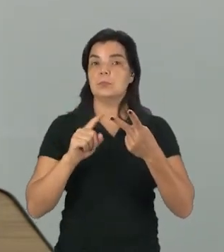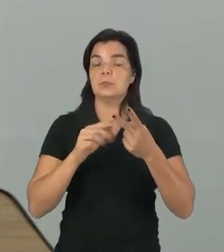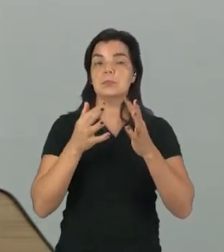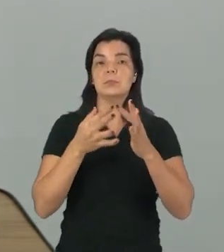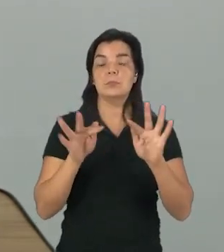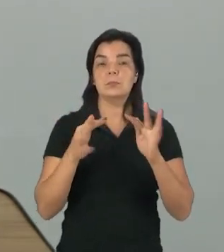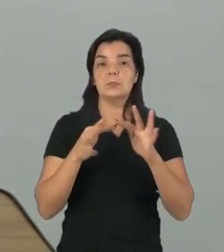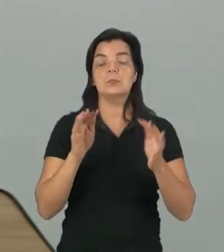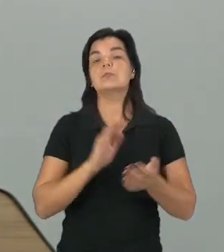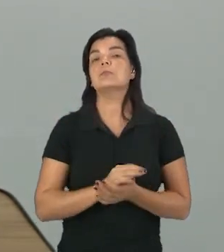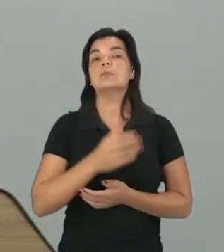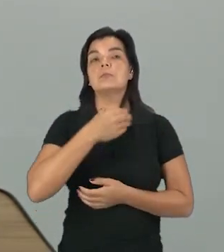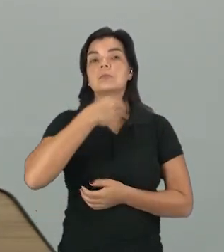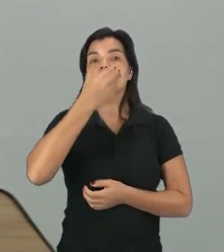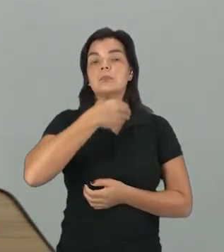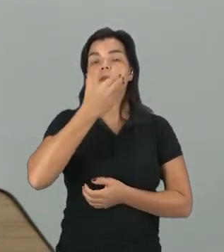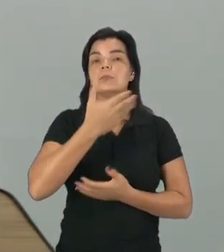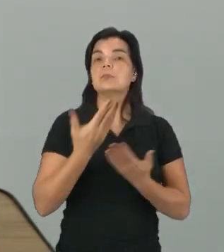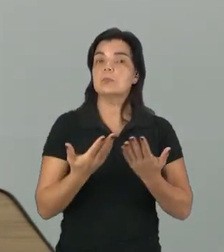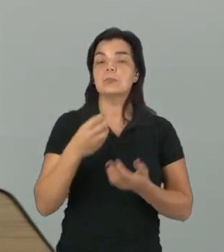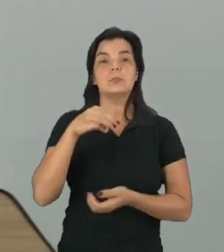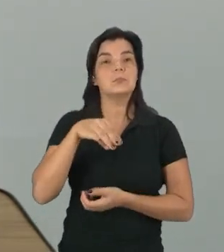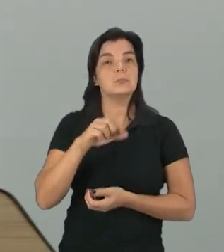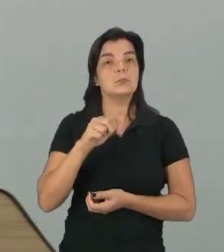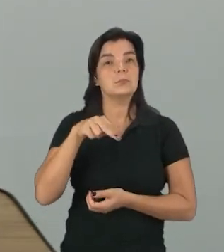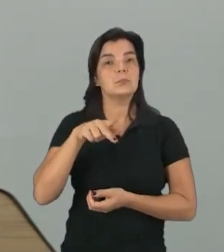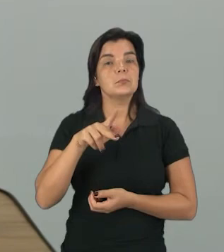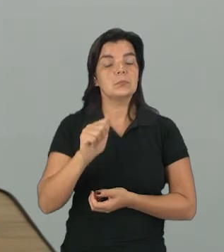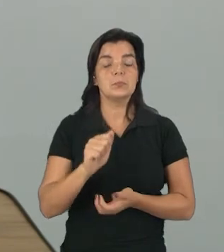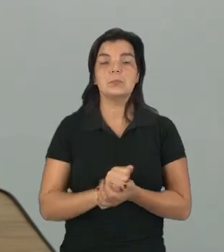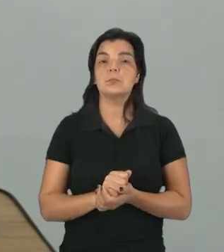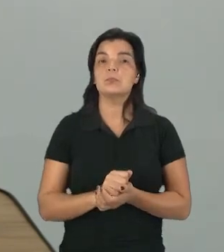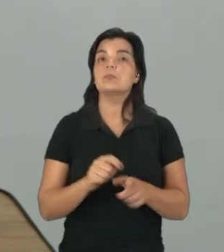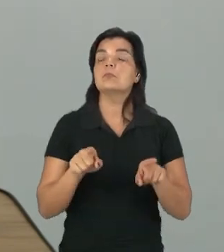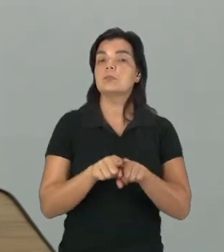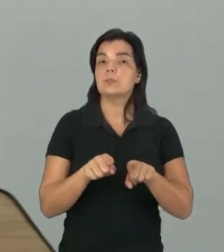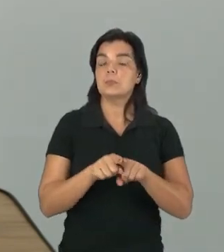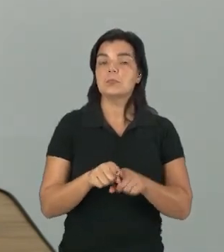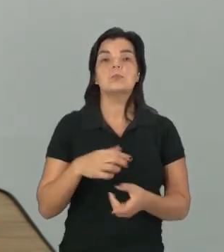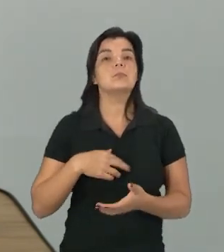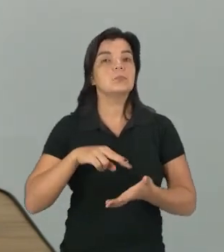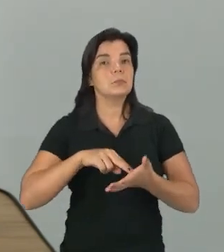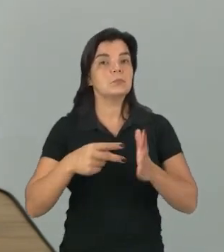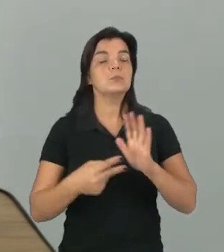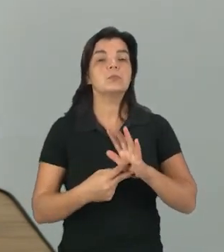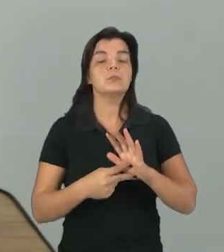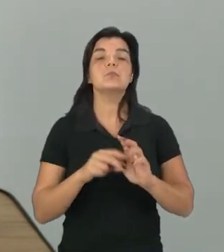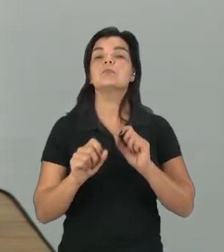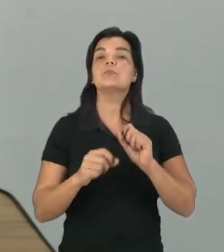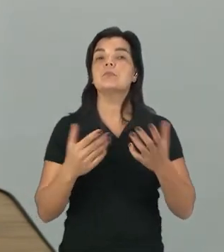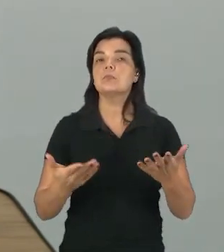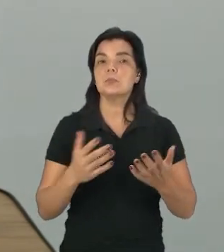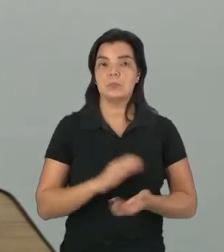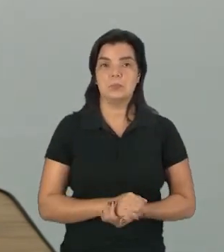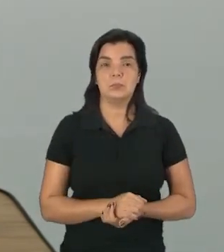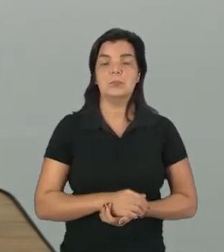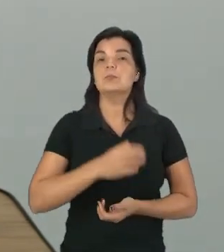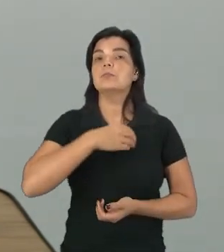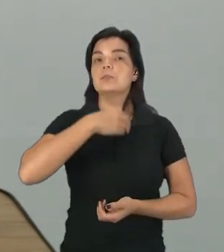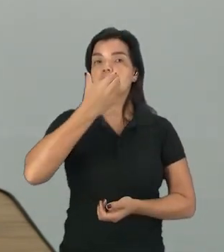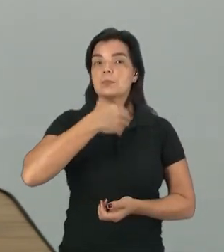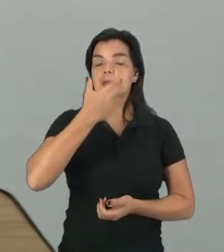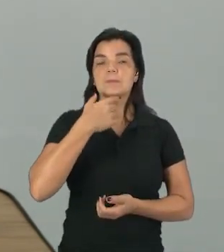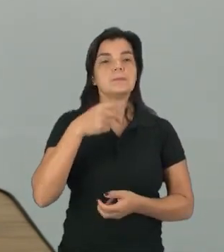frase fala que é a fruta preferida. Então, manga, na segunda frase, faz menção, tem sentido e significado de